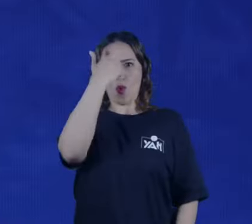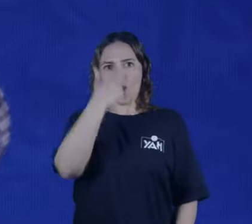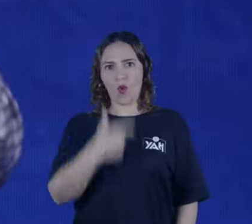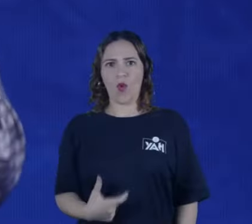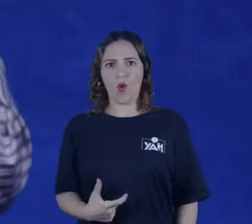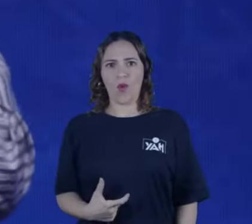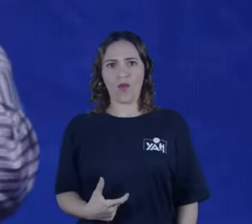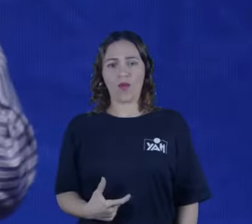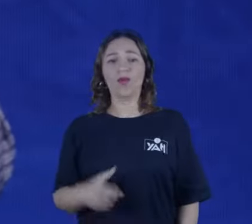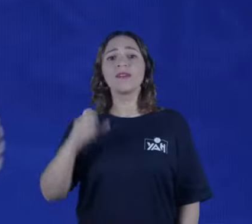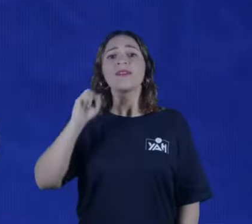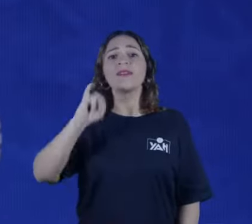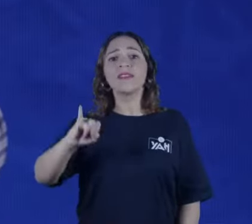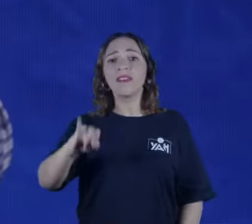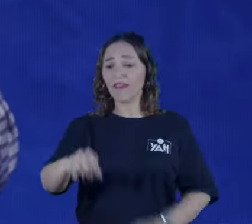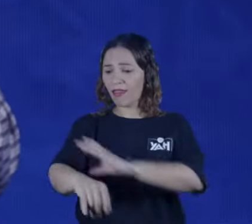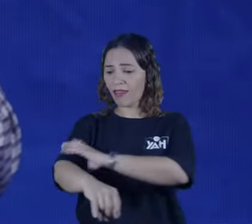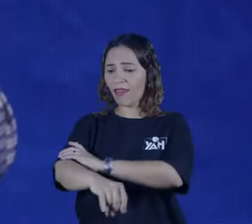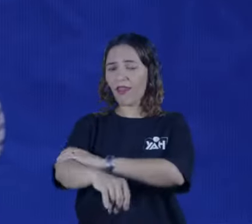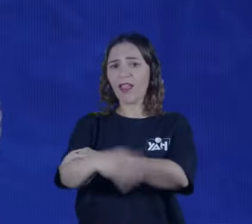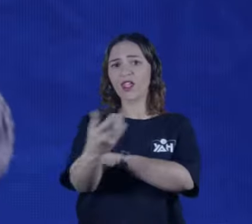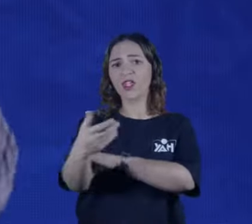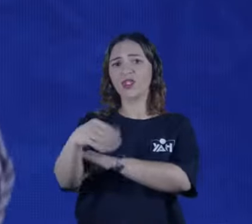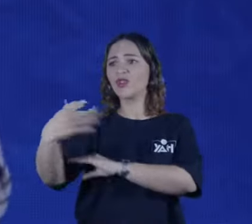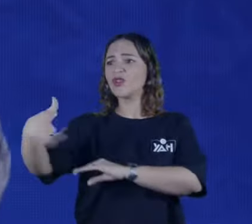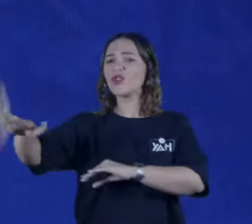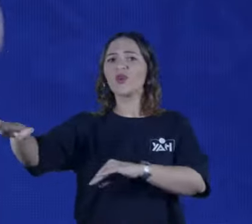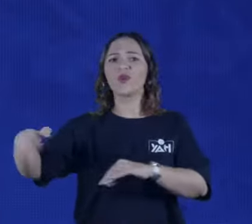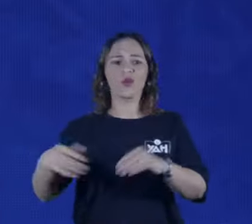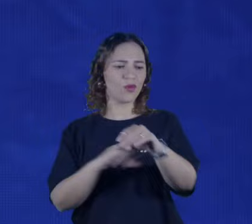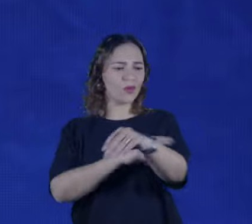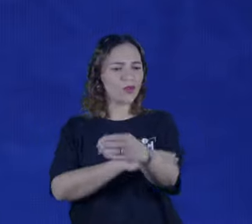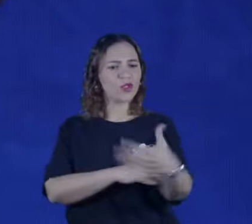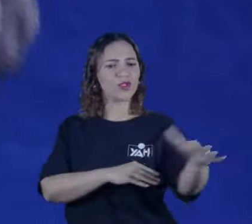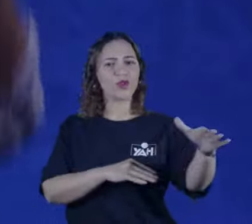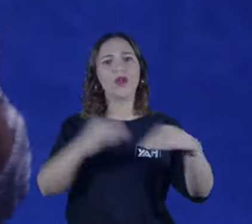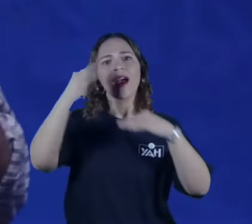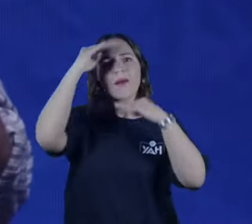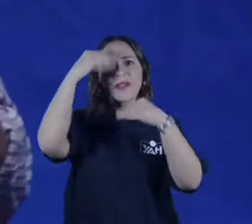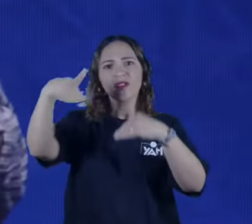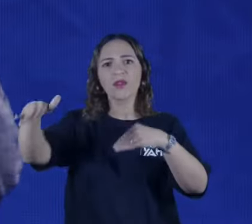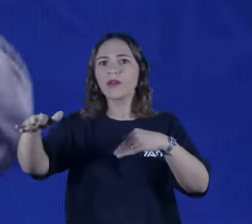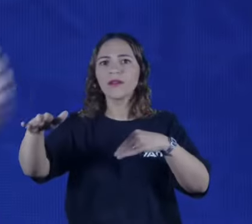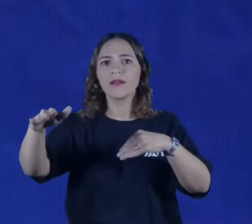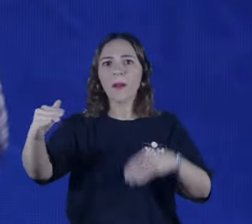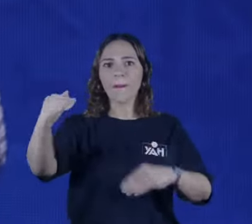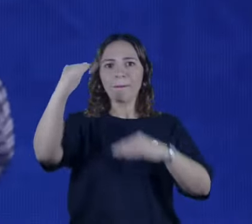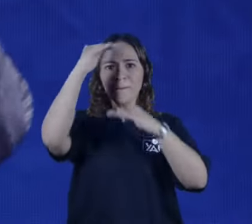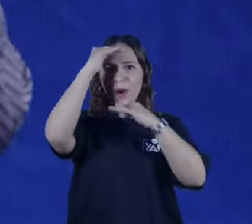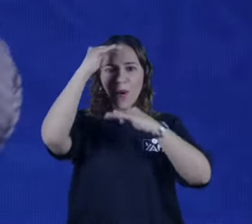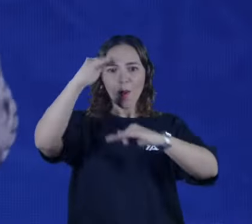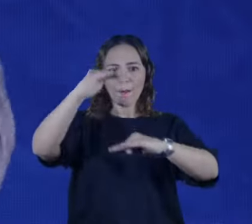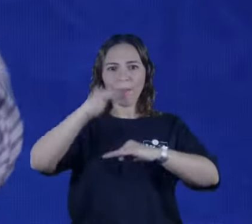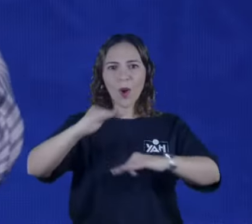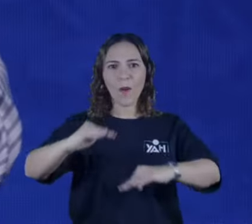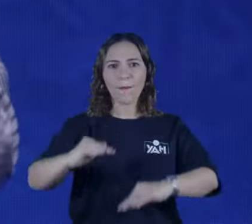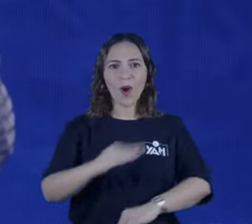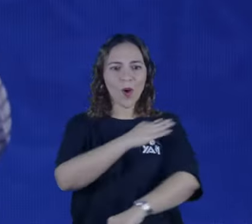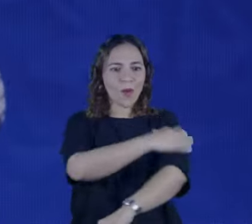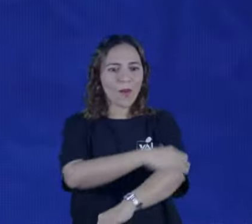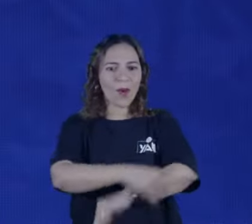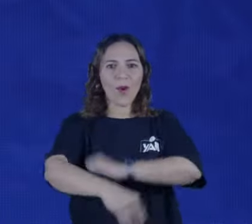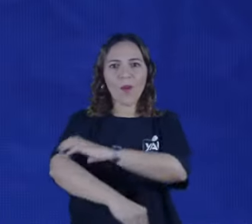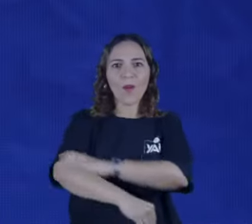é um membro sem a cabeça? Não é nada. Mas quando estamos ligados à cabeça que é Cristo, cada um de nós é um